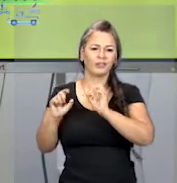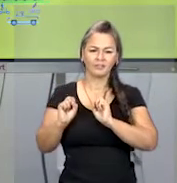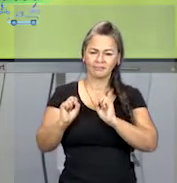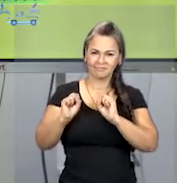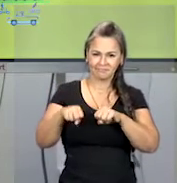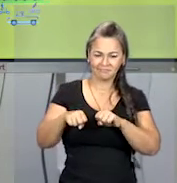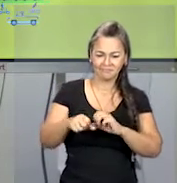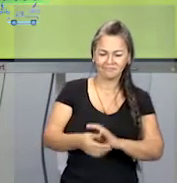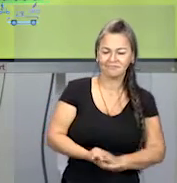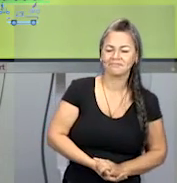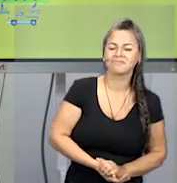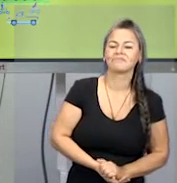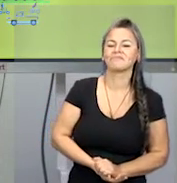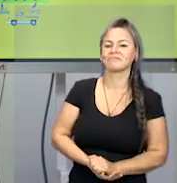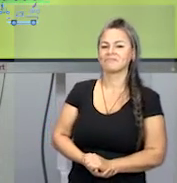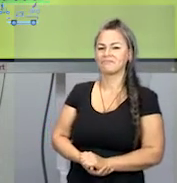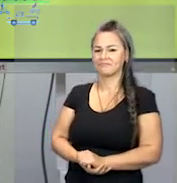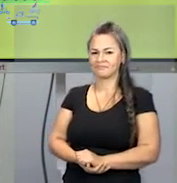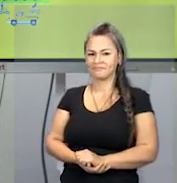E nós temos um outro